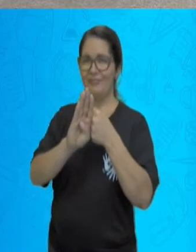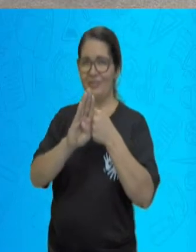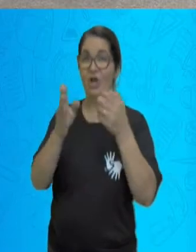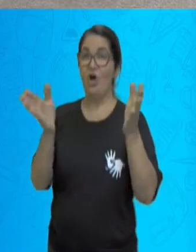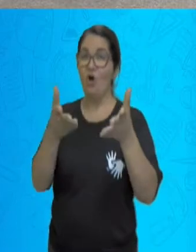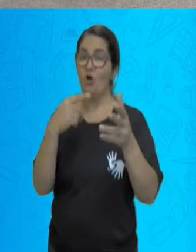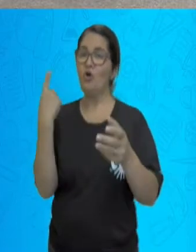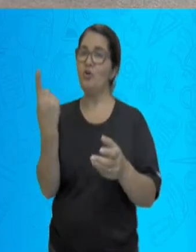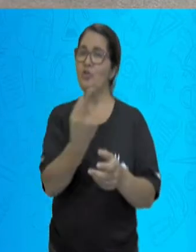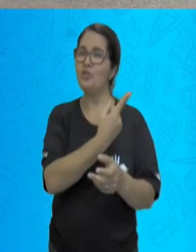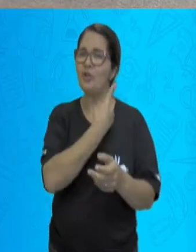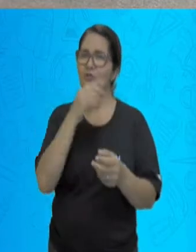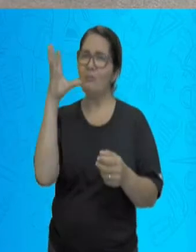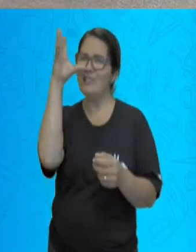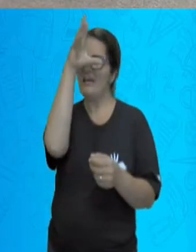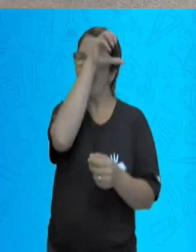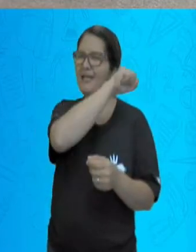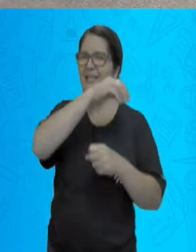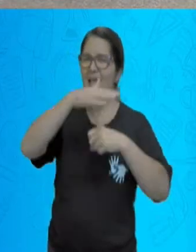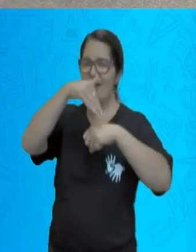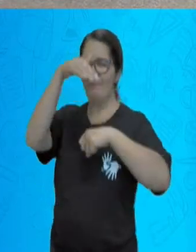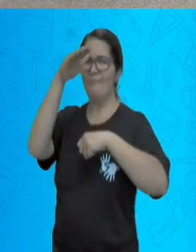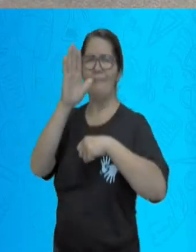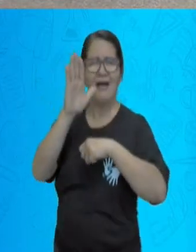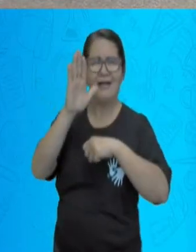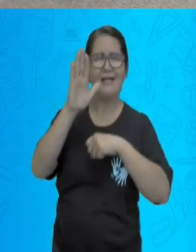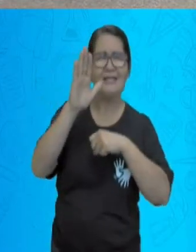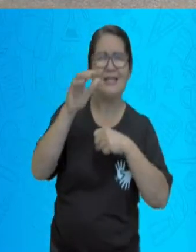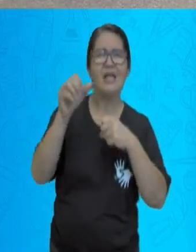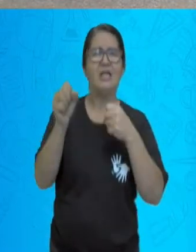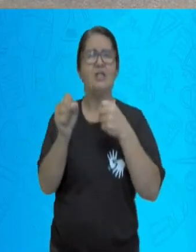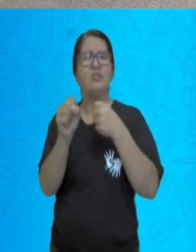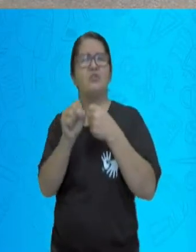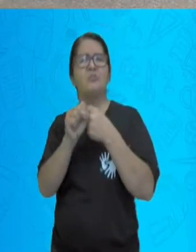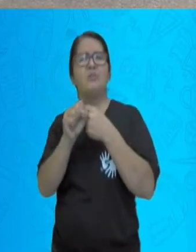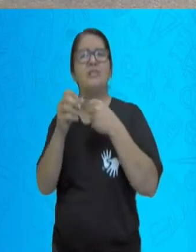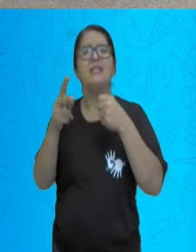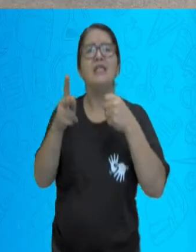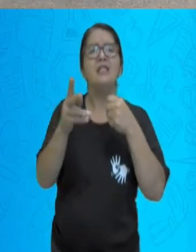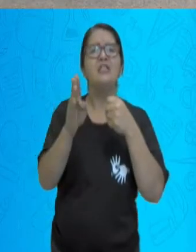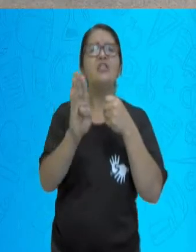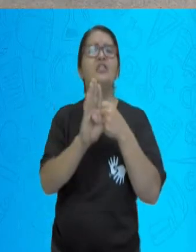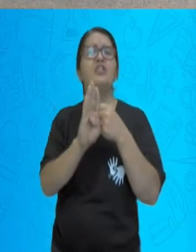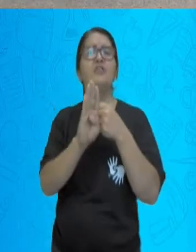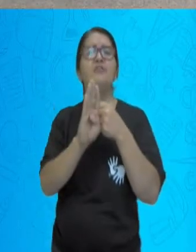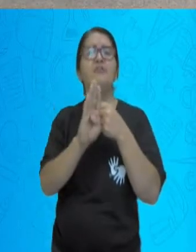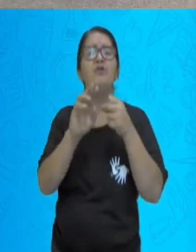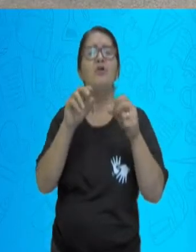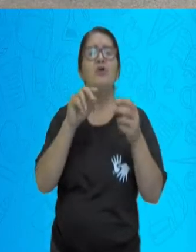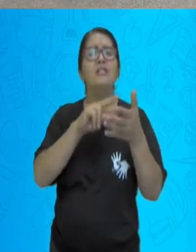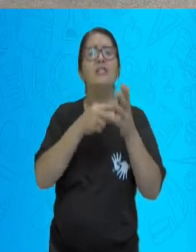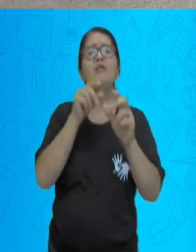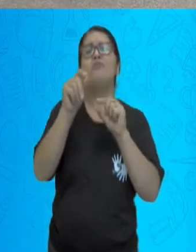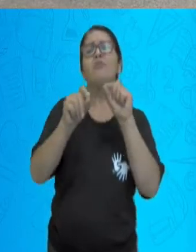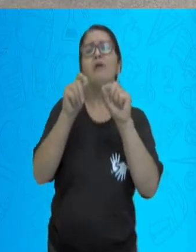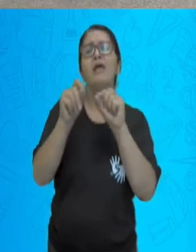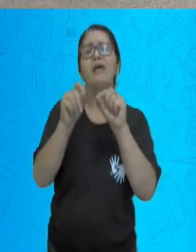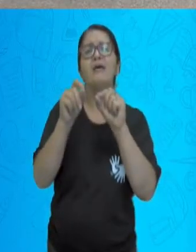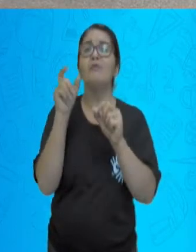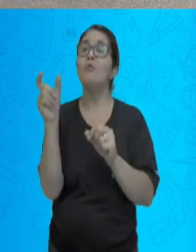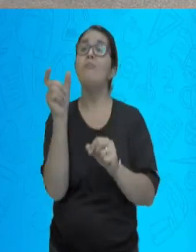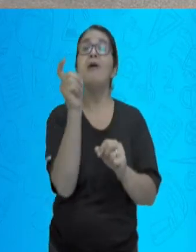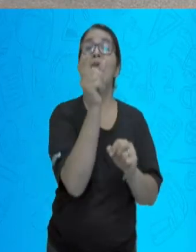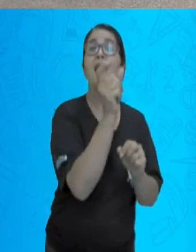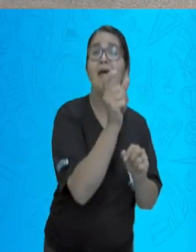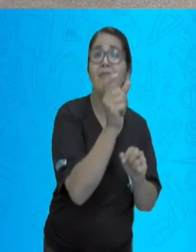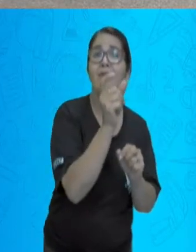portuguesa. Substantivo, não é mesmo? Substantivo são palavras utilizadas para nomear. Isso